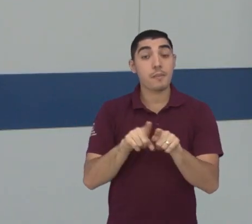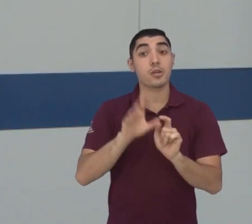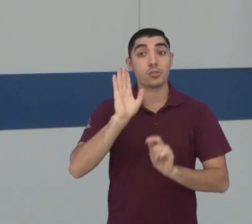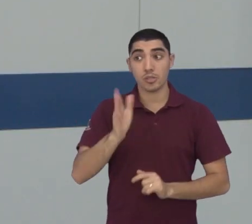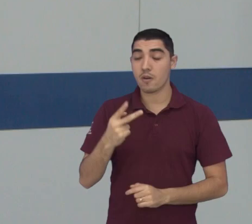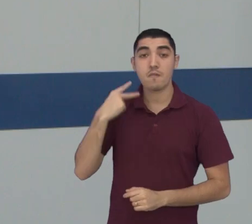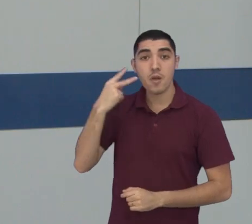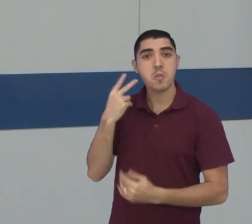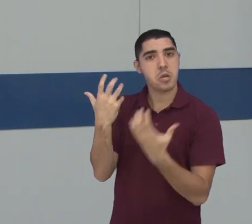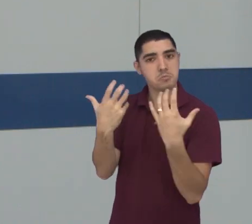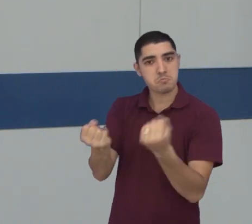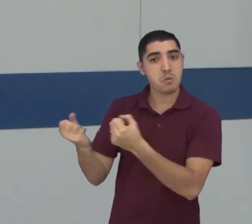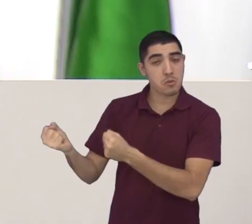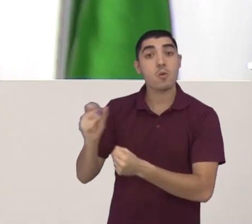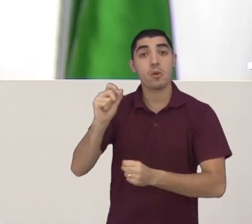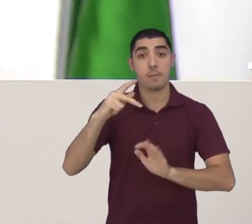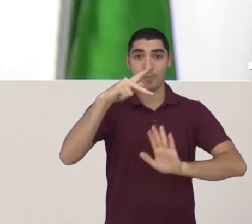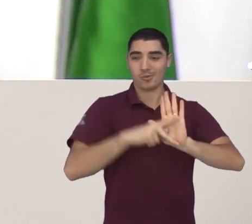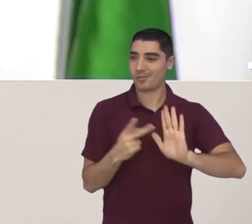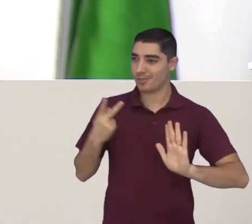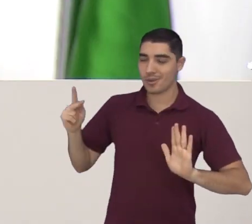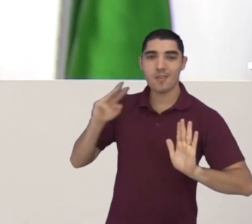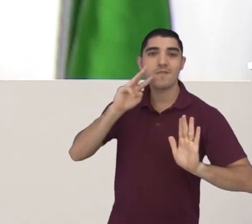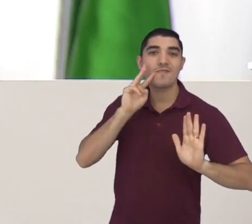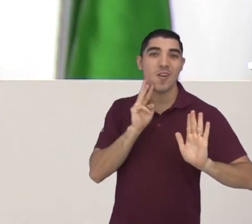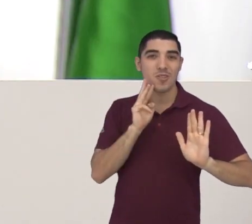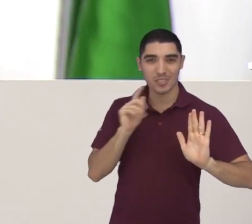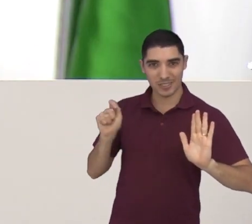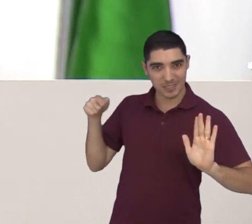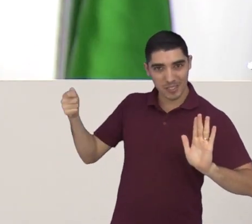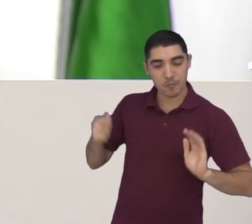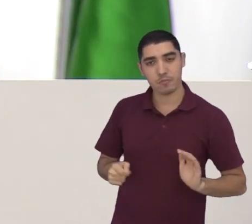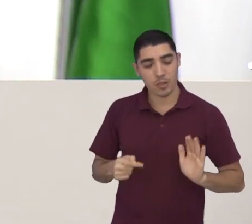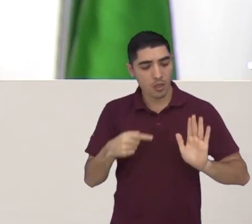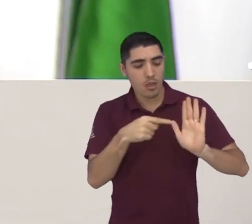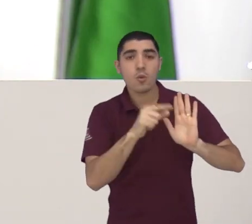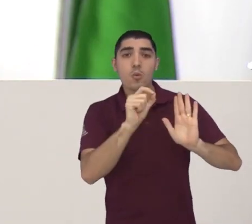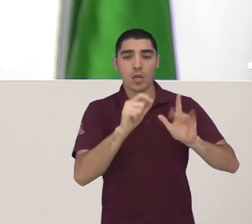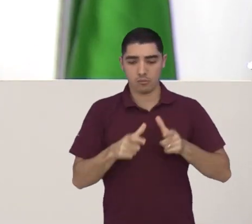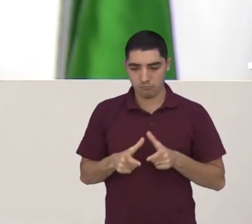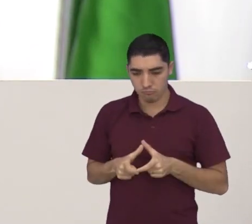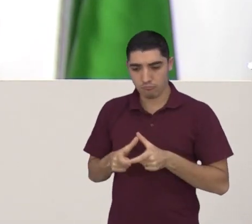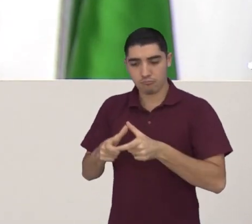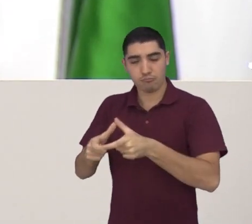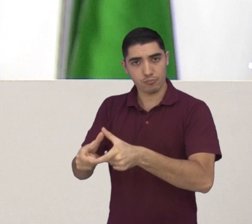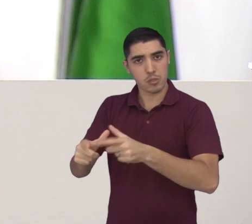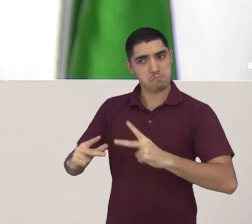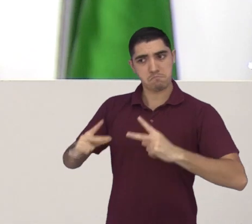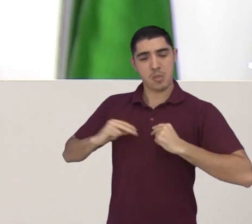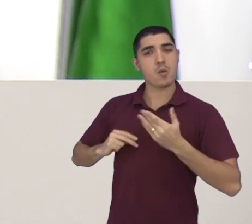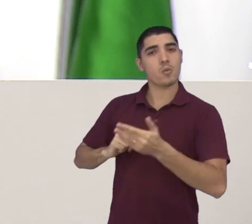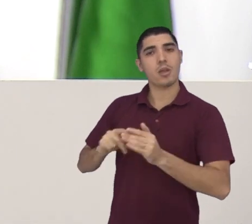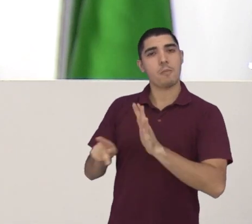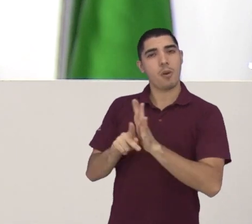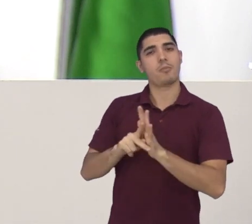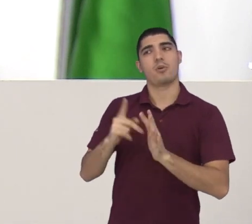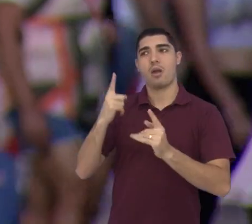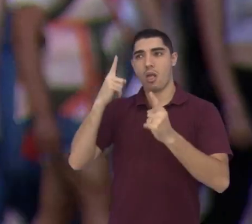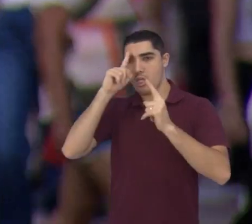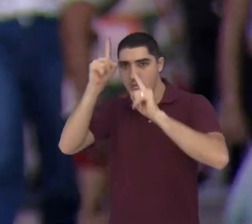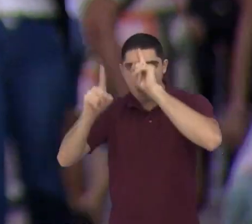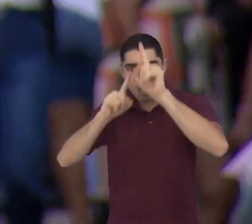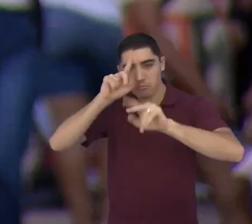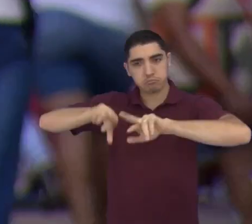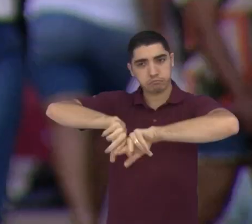aval favorável dos parlamentares o projeto do vereador Walter Hayashi, que cria a Medalha de Mérito da Economia Criativa.